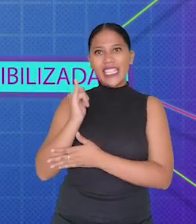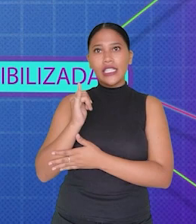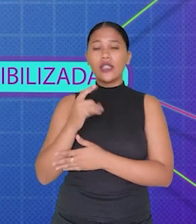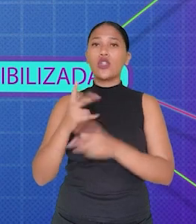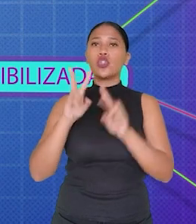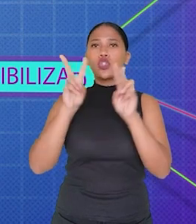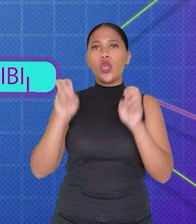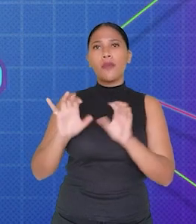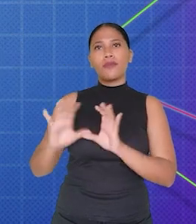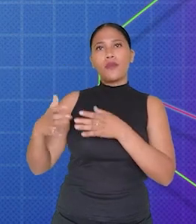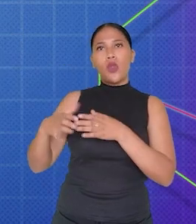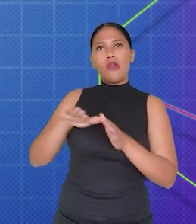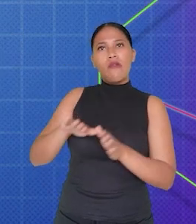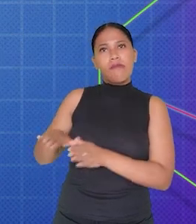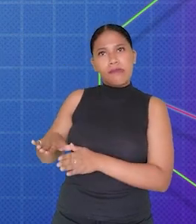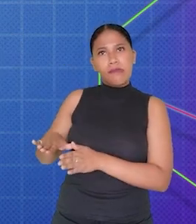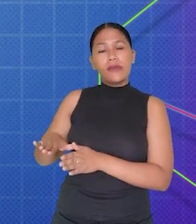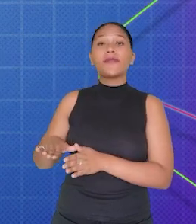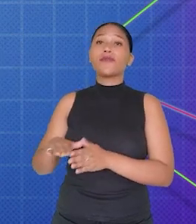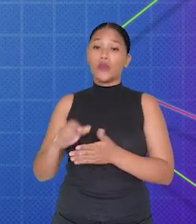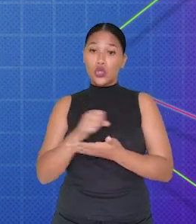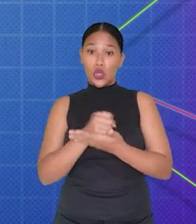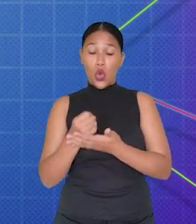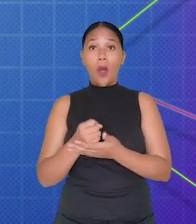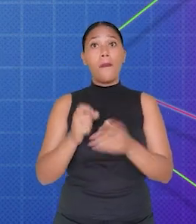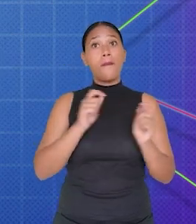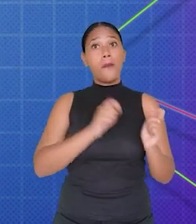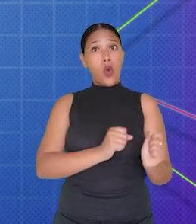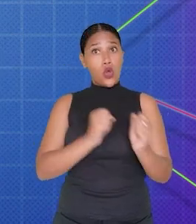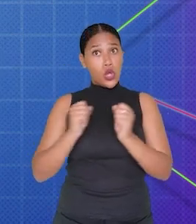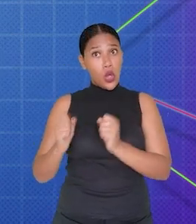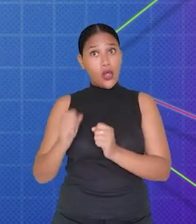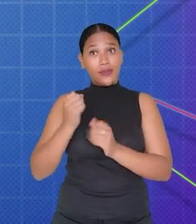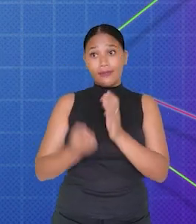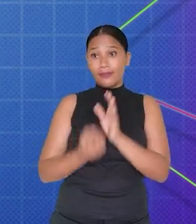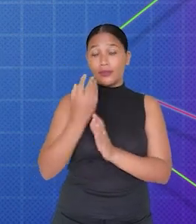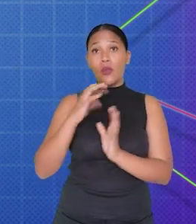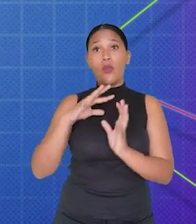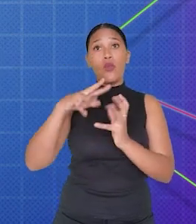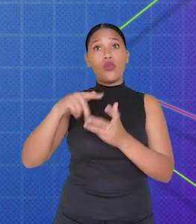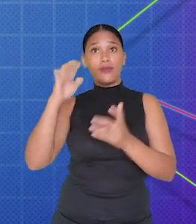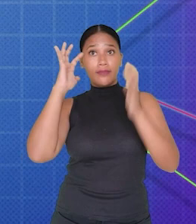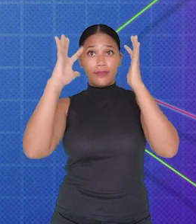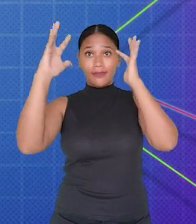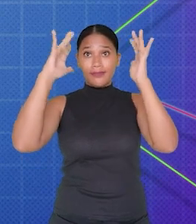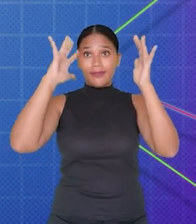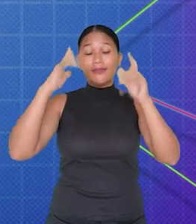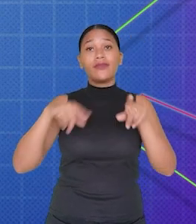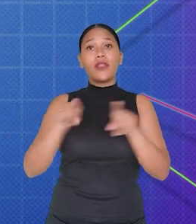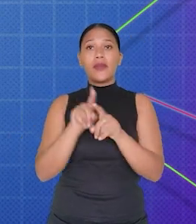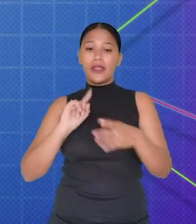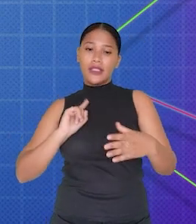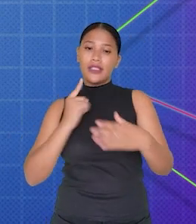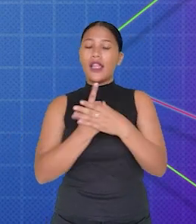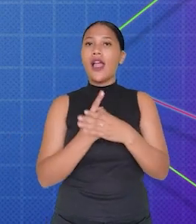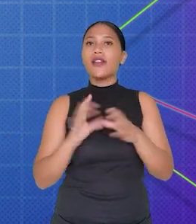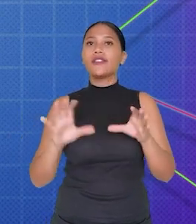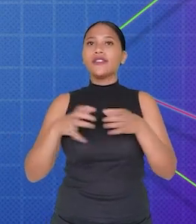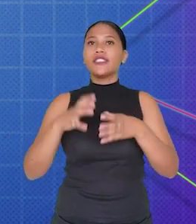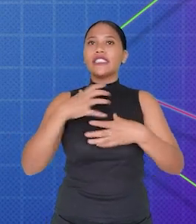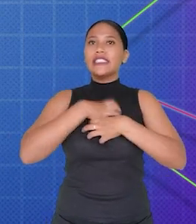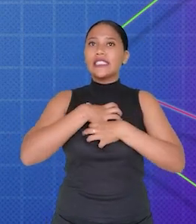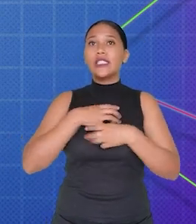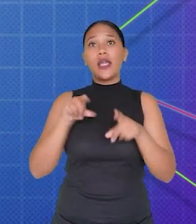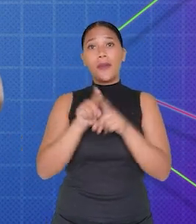narrativas invisibilizadas. Os jogos são uma forma poderosa de criar mundos fictícios, onde o jogador pode se sentir parte da história e,